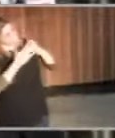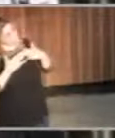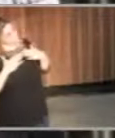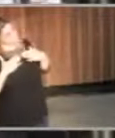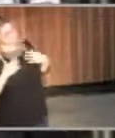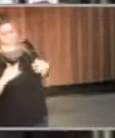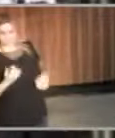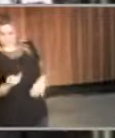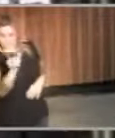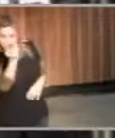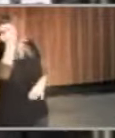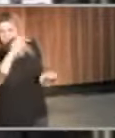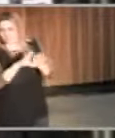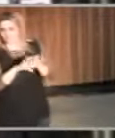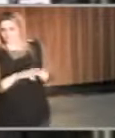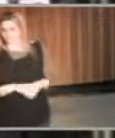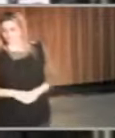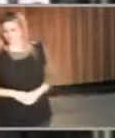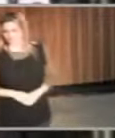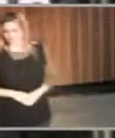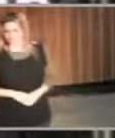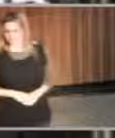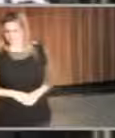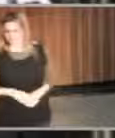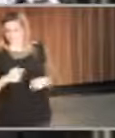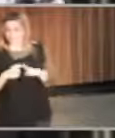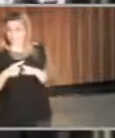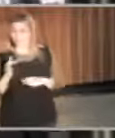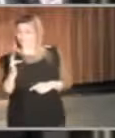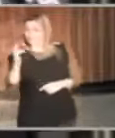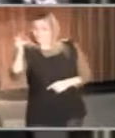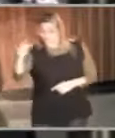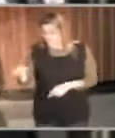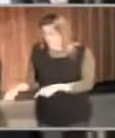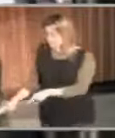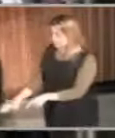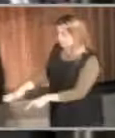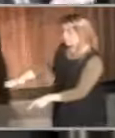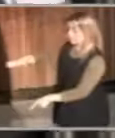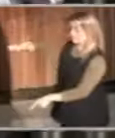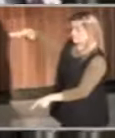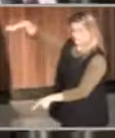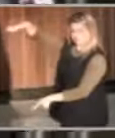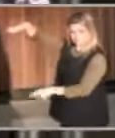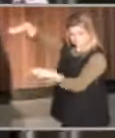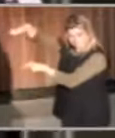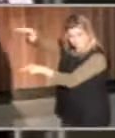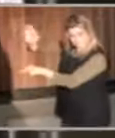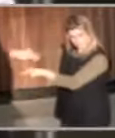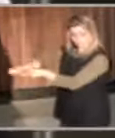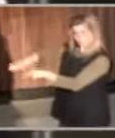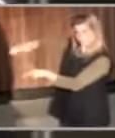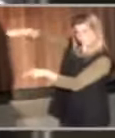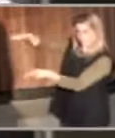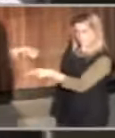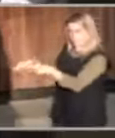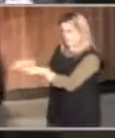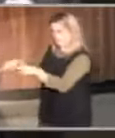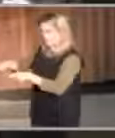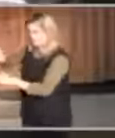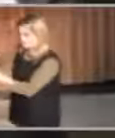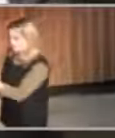intervenção de Deus na vida e por exemplo um dos valores que tem desaparecido do mundo cristão